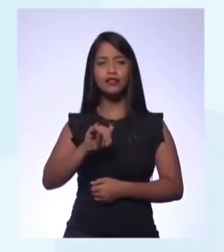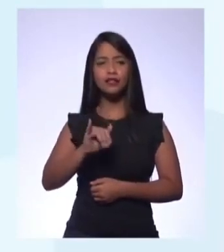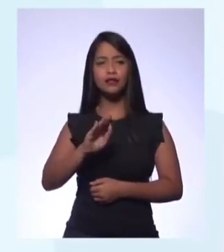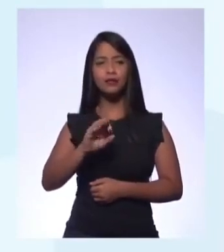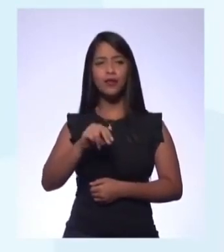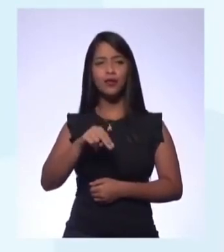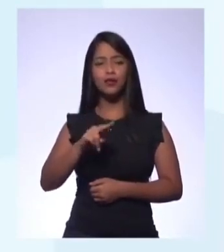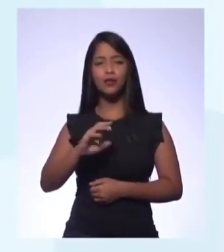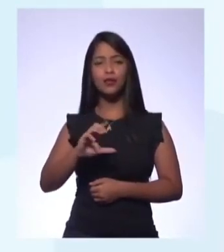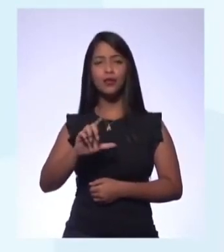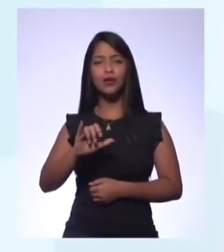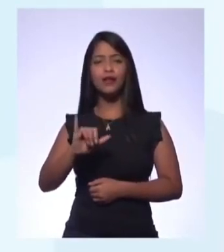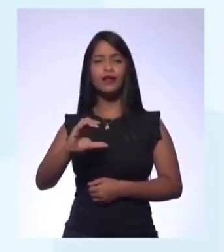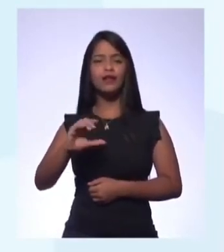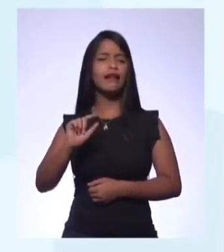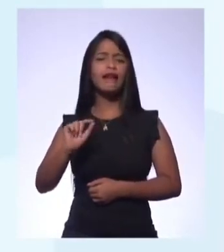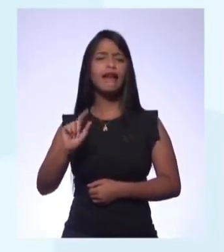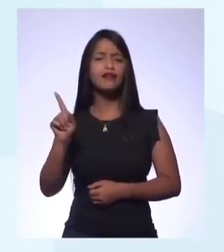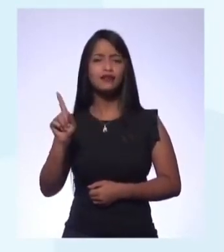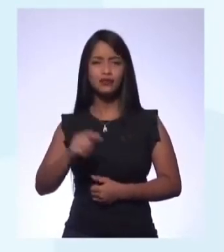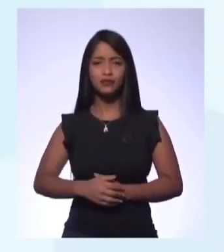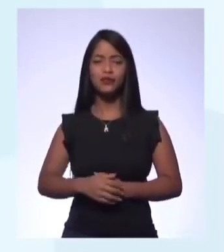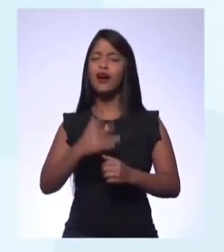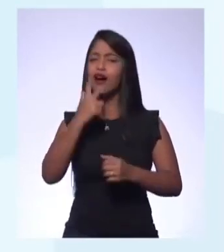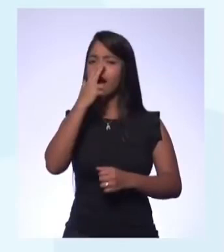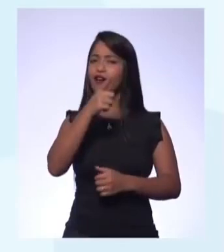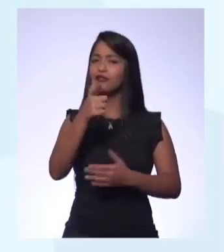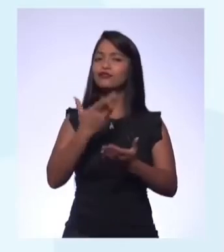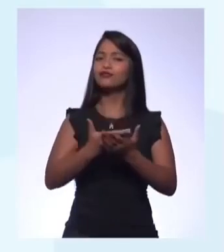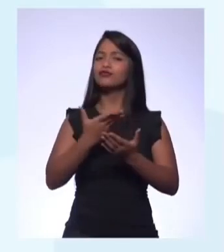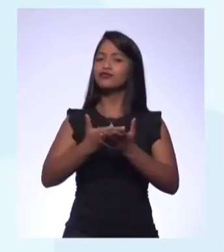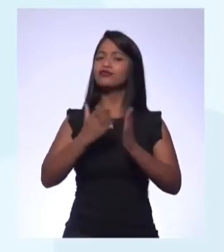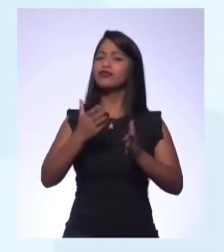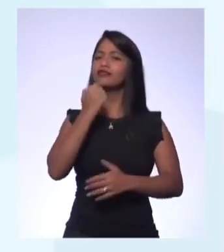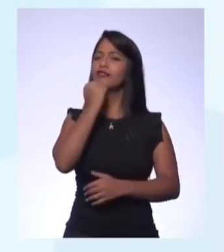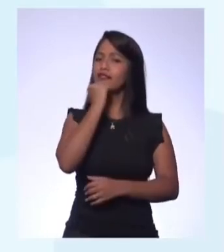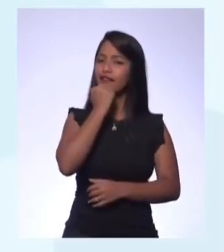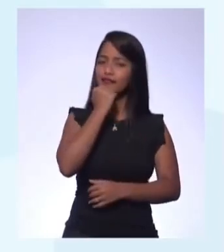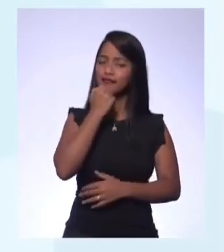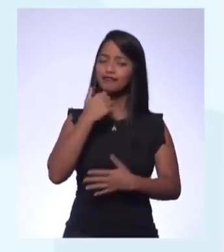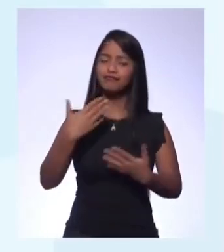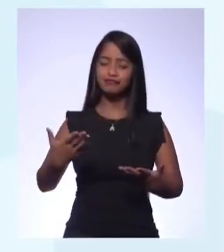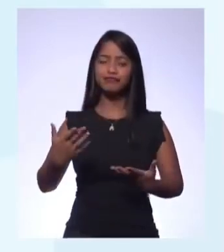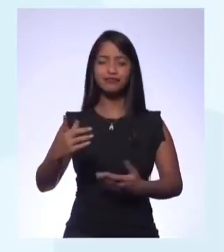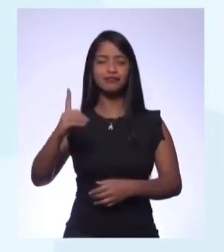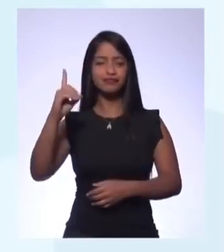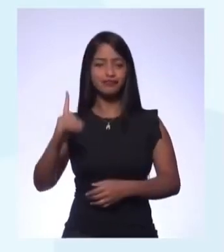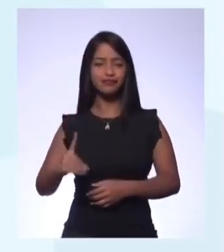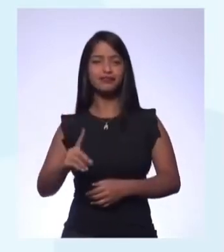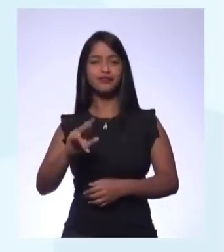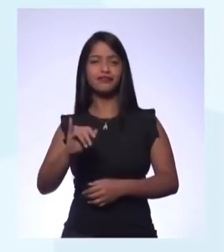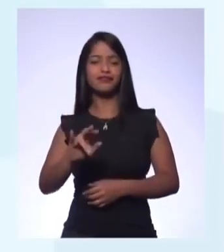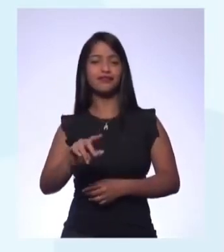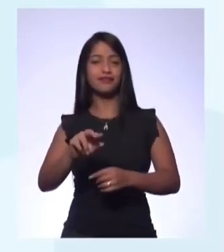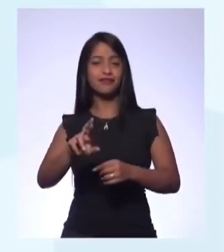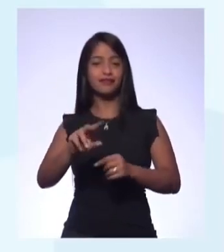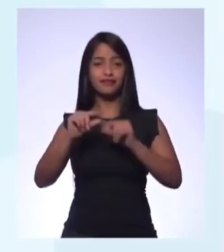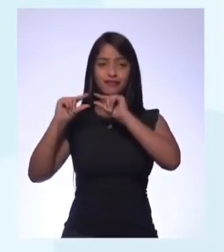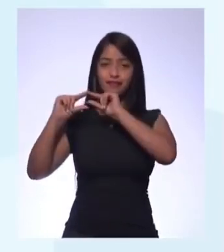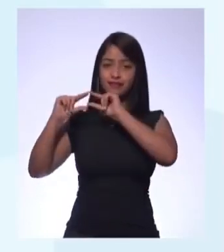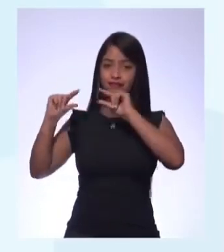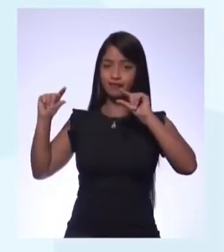desoxirribonucleico? Eu acho que eles já estudaram em ciências. Provavelmente. Ok? Então, o diretor vai colocar a resposta ali, dê